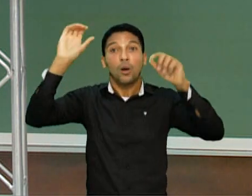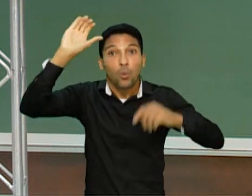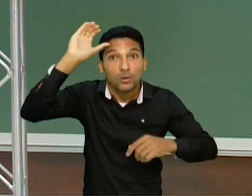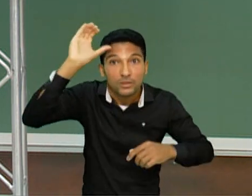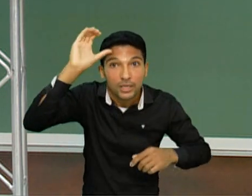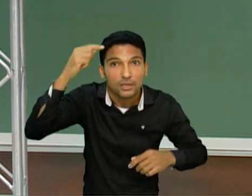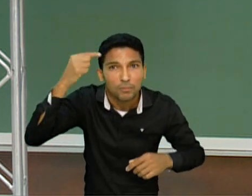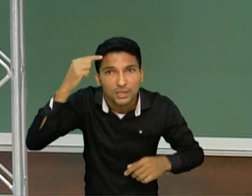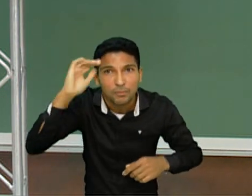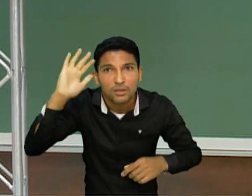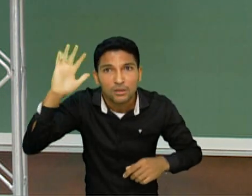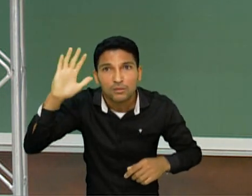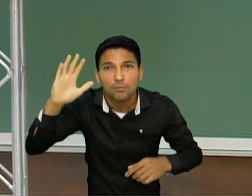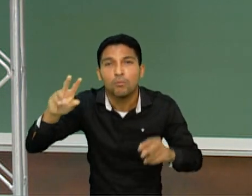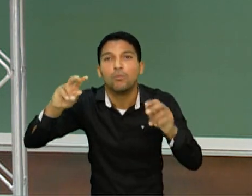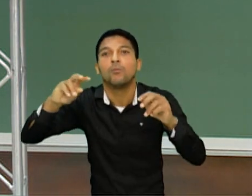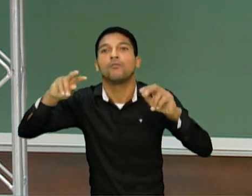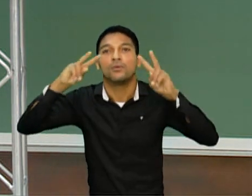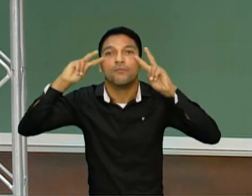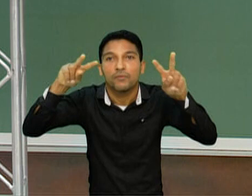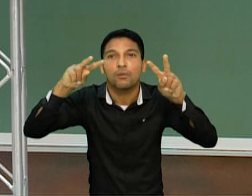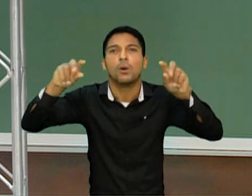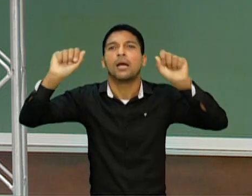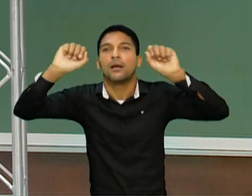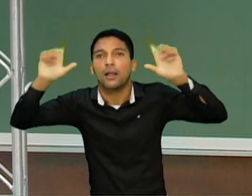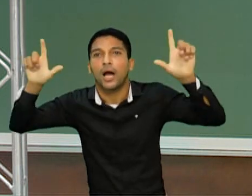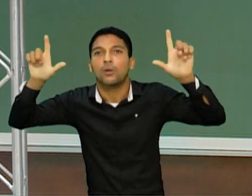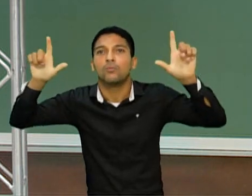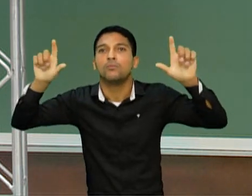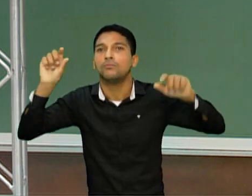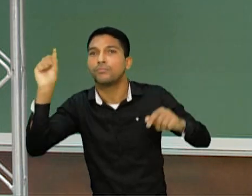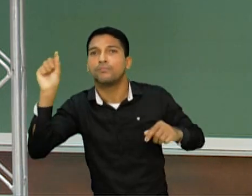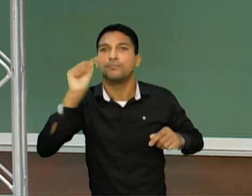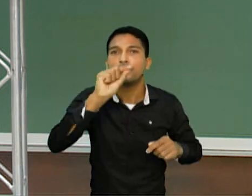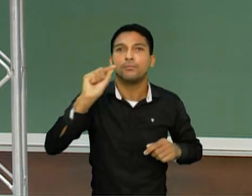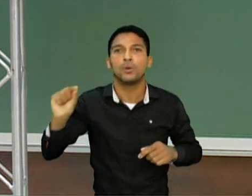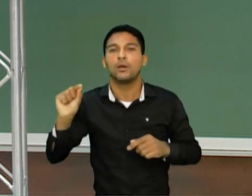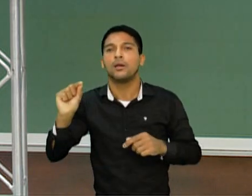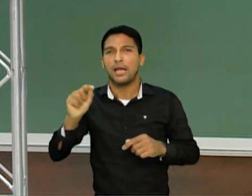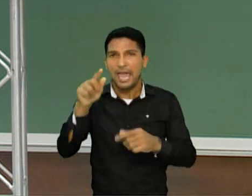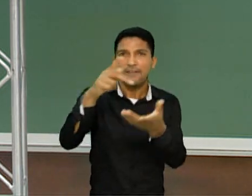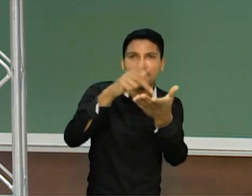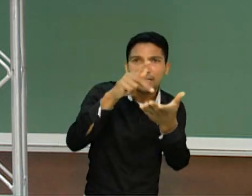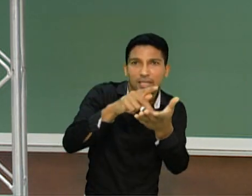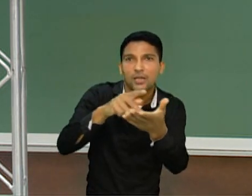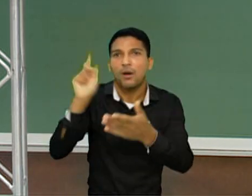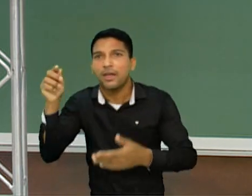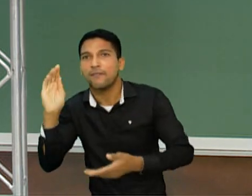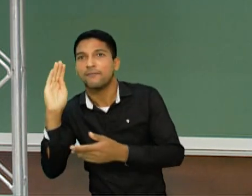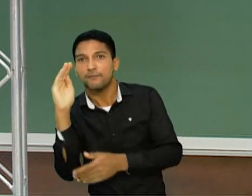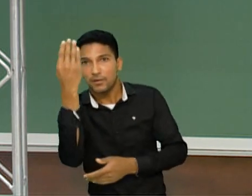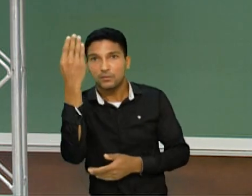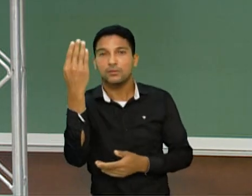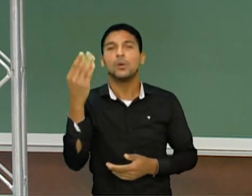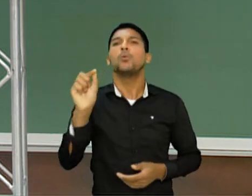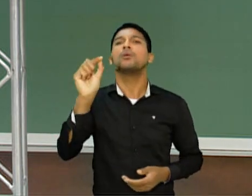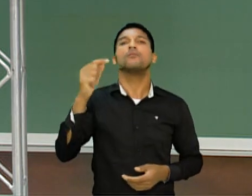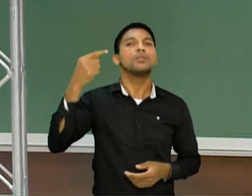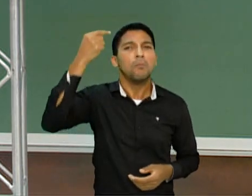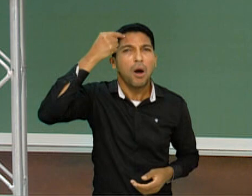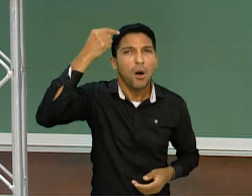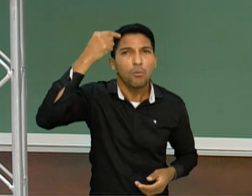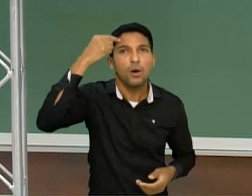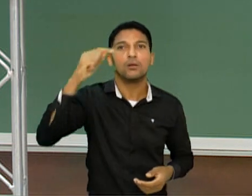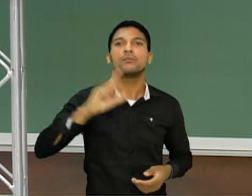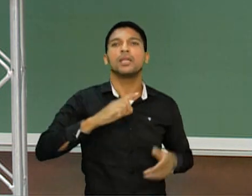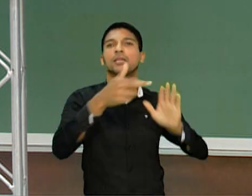o teu pensamento garante que possa ser afirmado como verdadeiro e como falso? Qual é o critério para que isso aconteça?